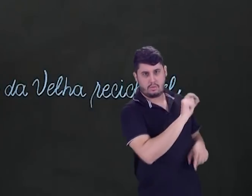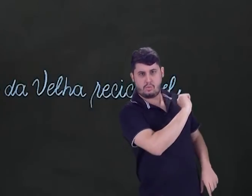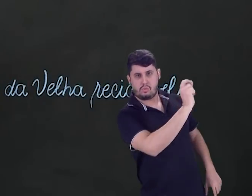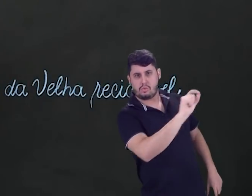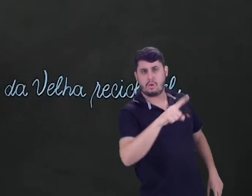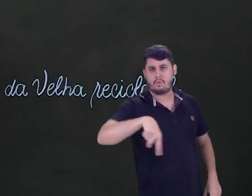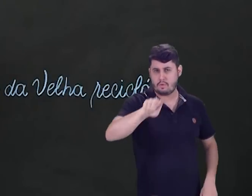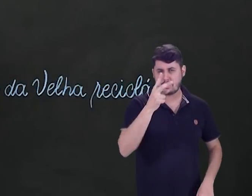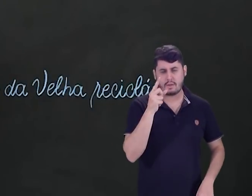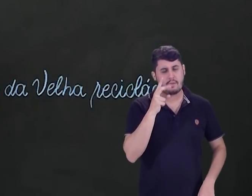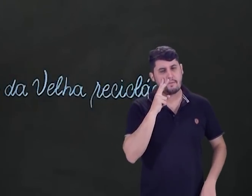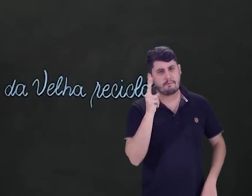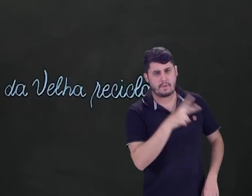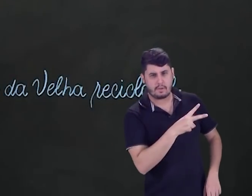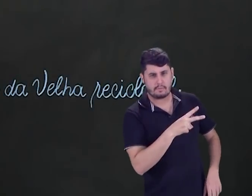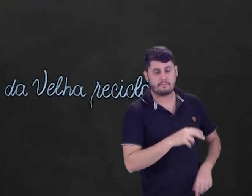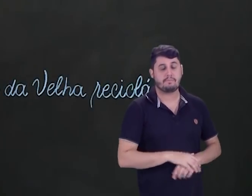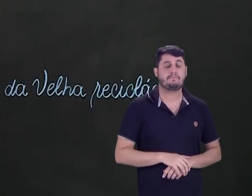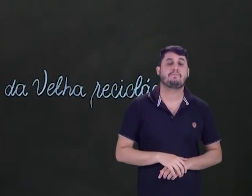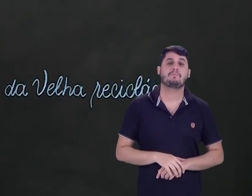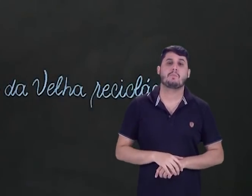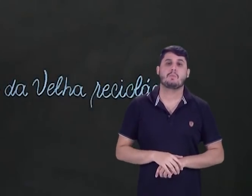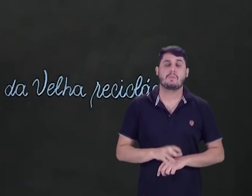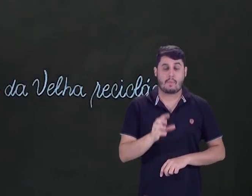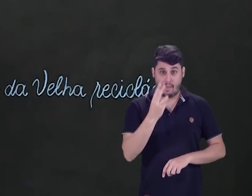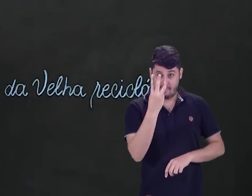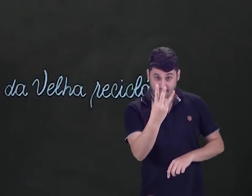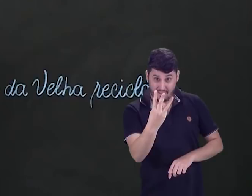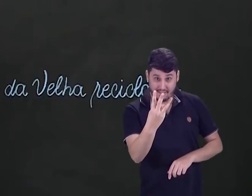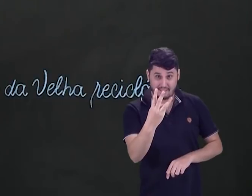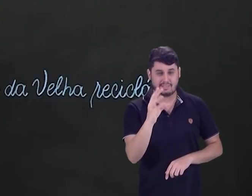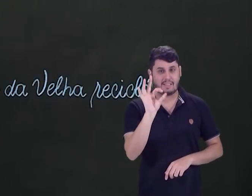eu tenho três tampinhas.